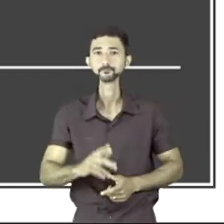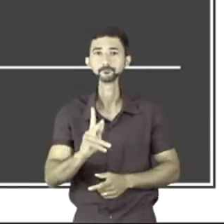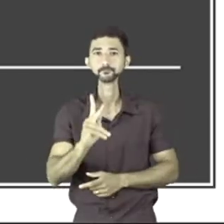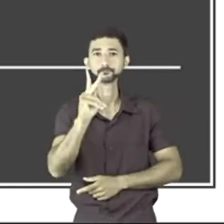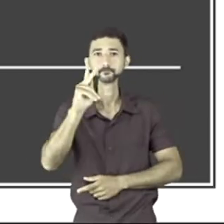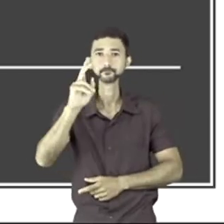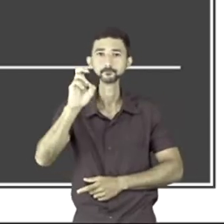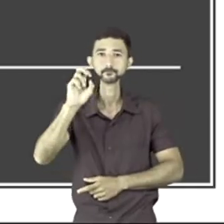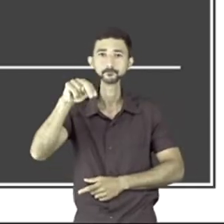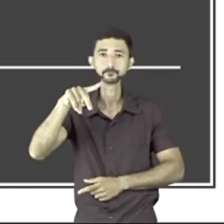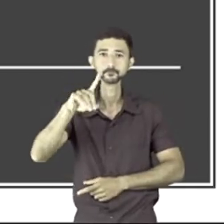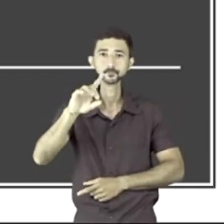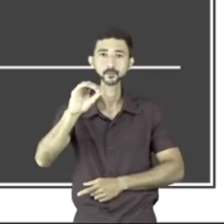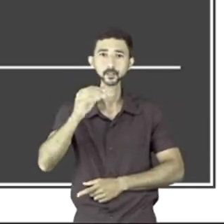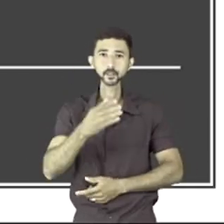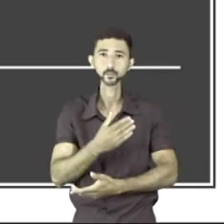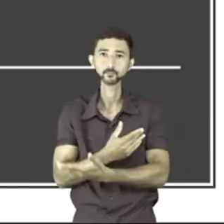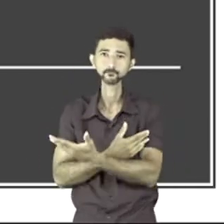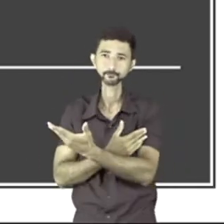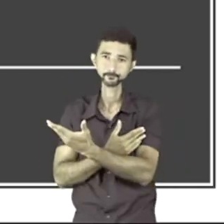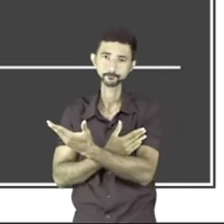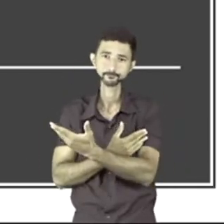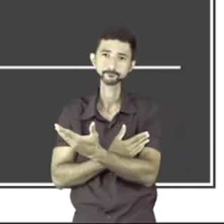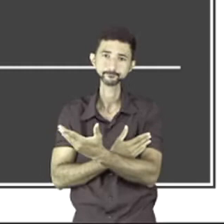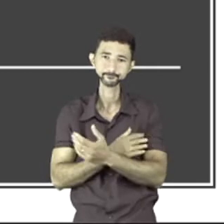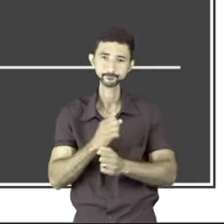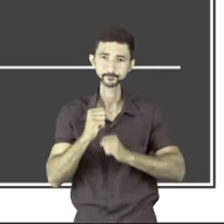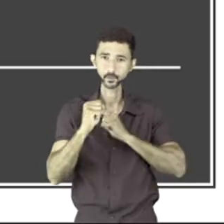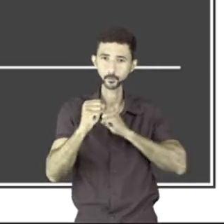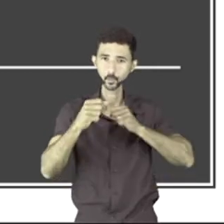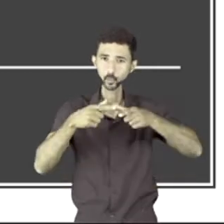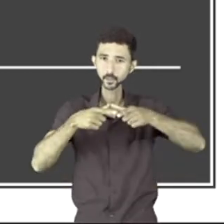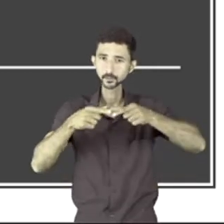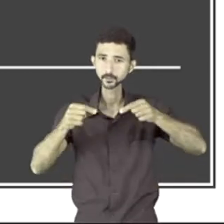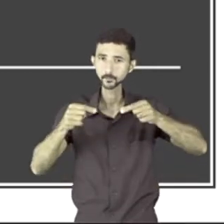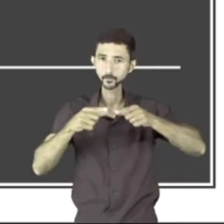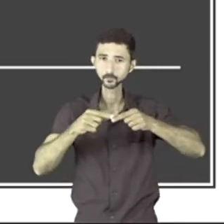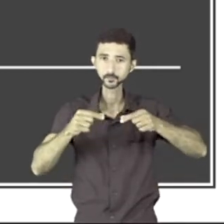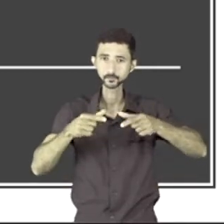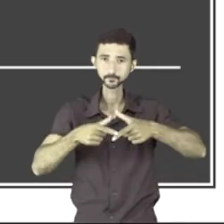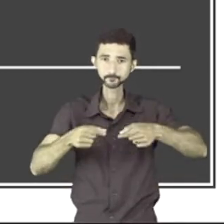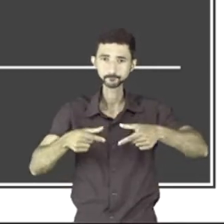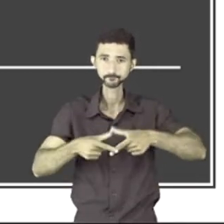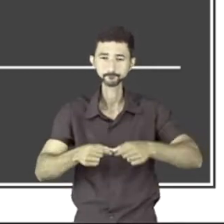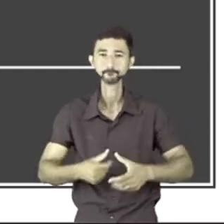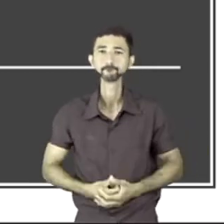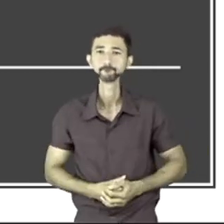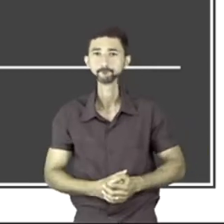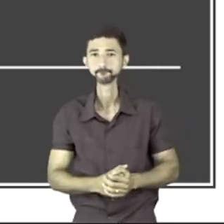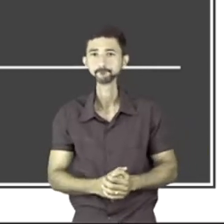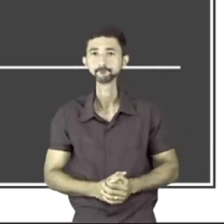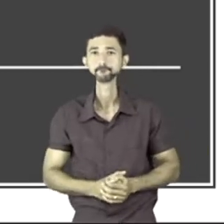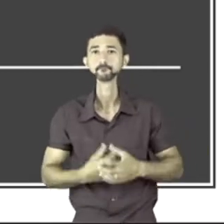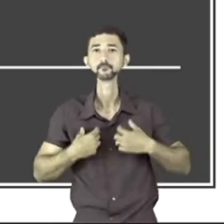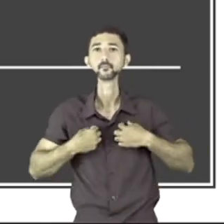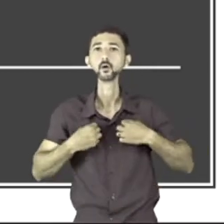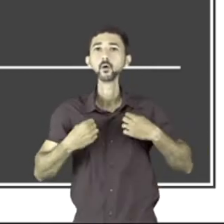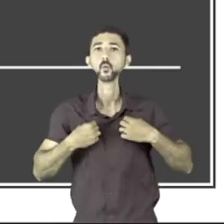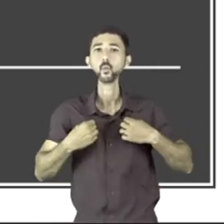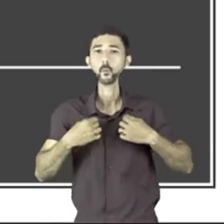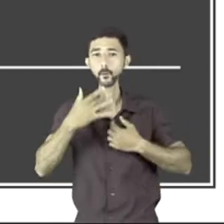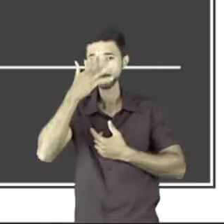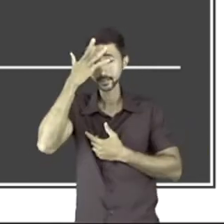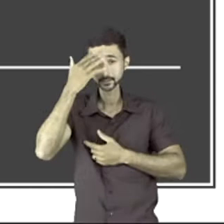kendo, que é uma luta japonesa de espadas. Então você está vendo aí a vestimenta dos lutadores.